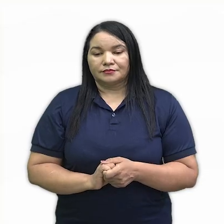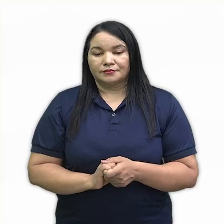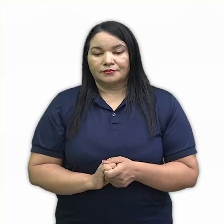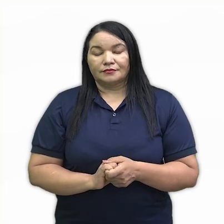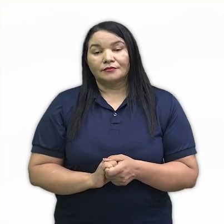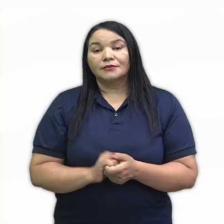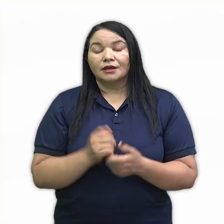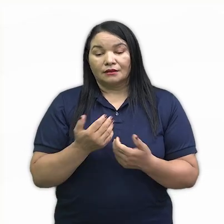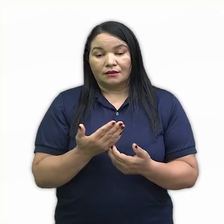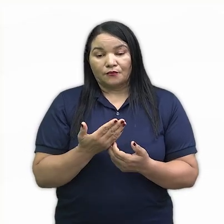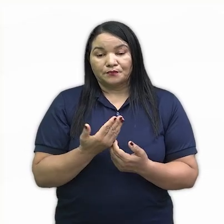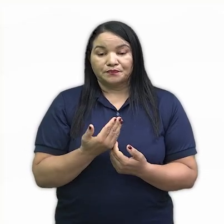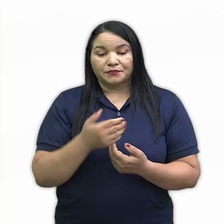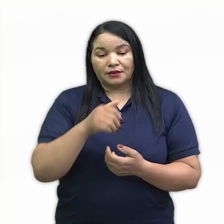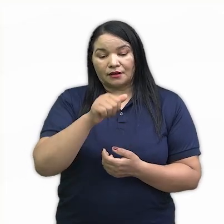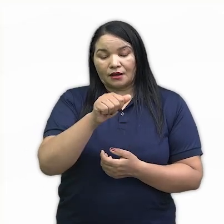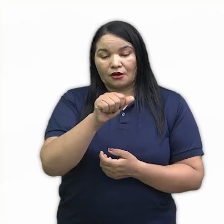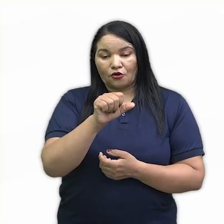do